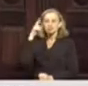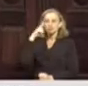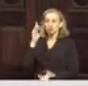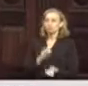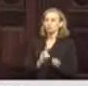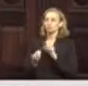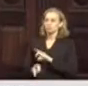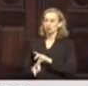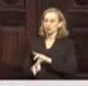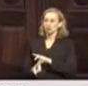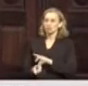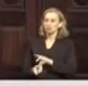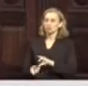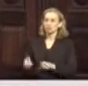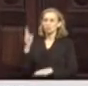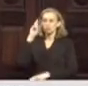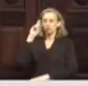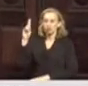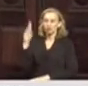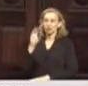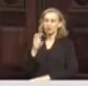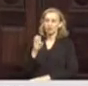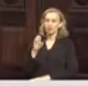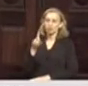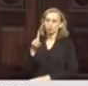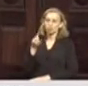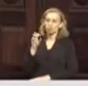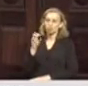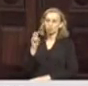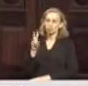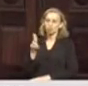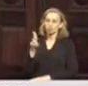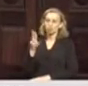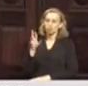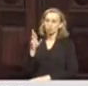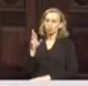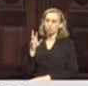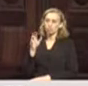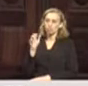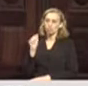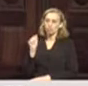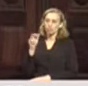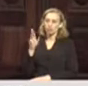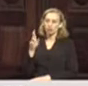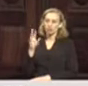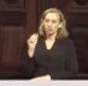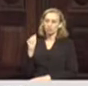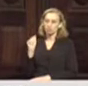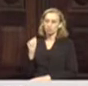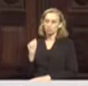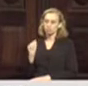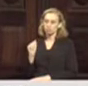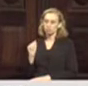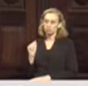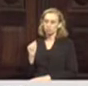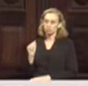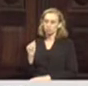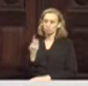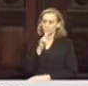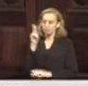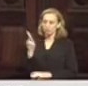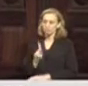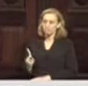senhor Eduardo Paes para o PSDB, alegando que a